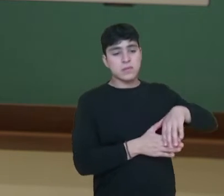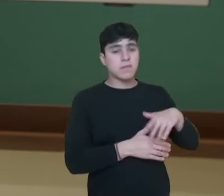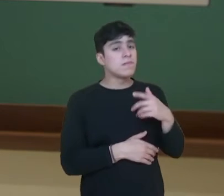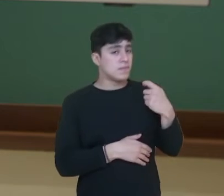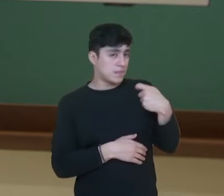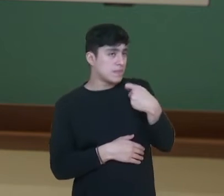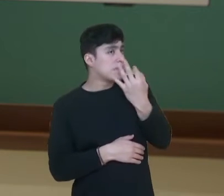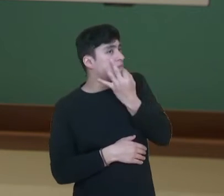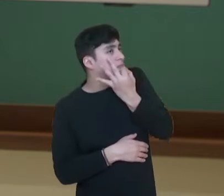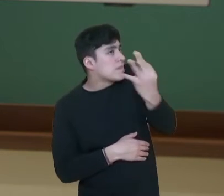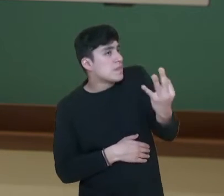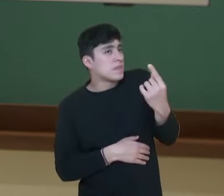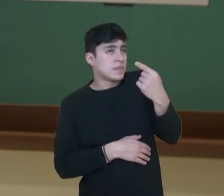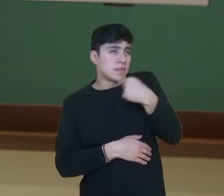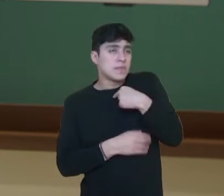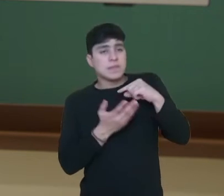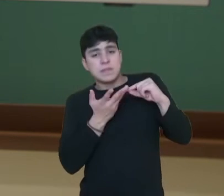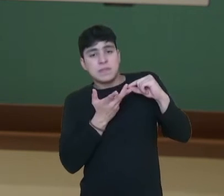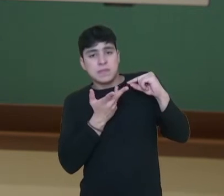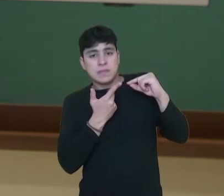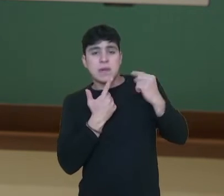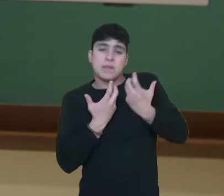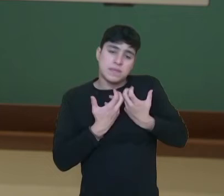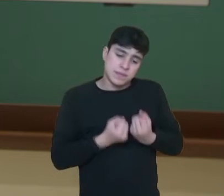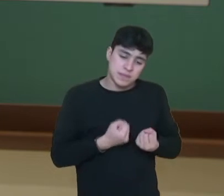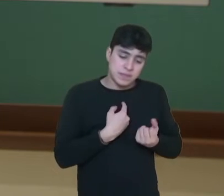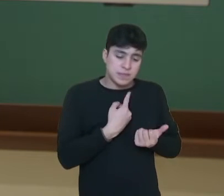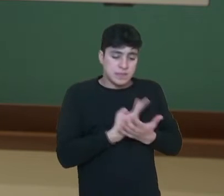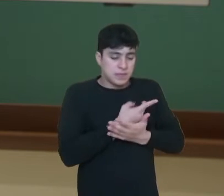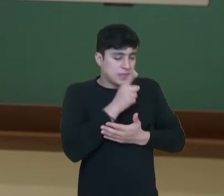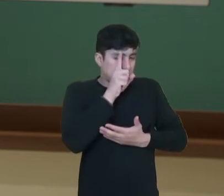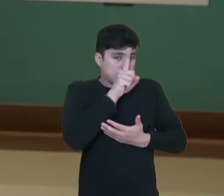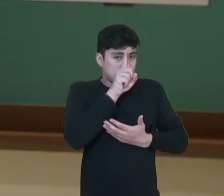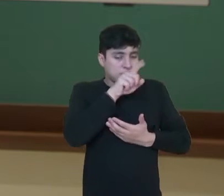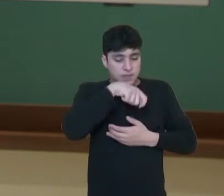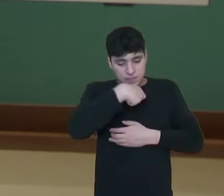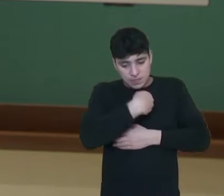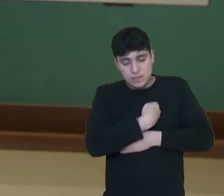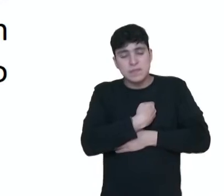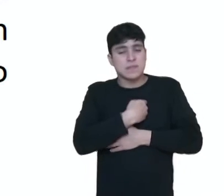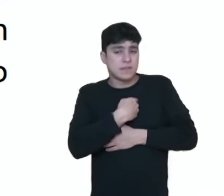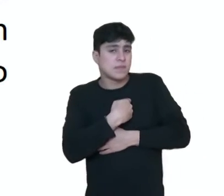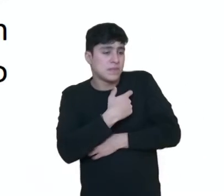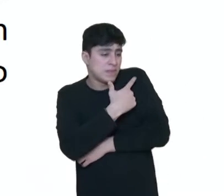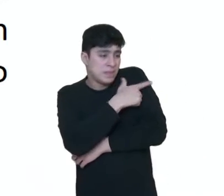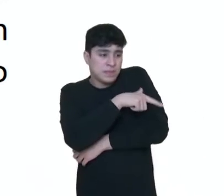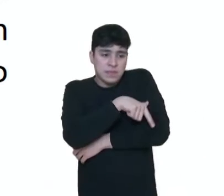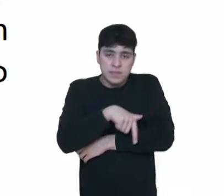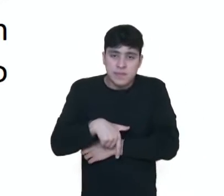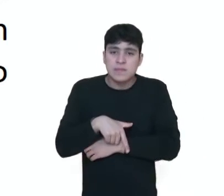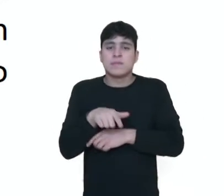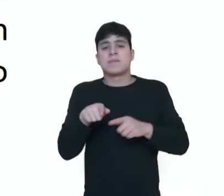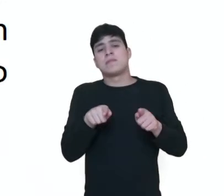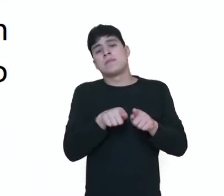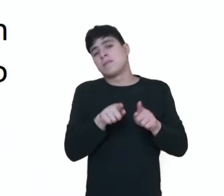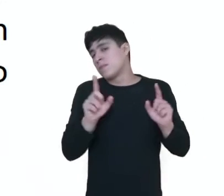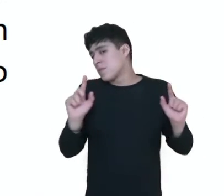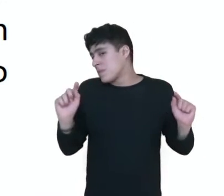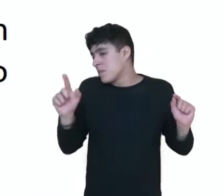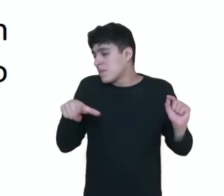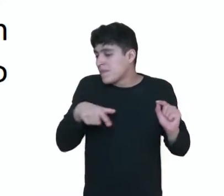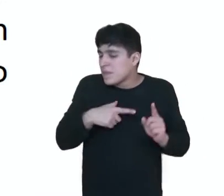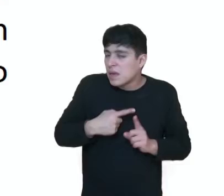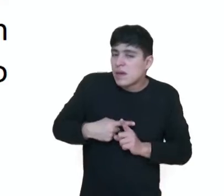ser críticos e admitir os nossos erros, mas também ser gentil e generoso. Saber identificar suas